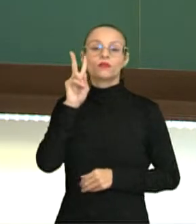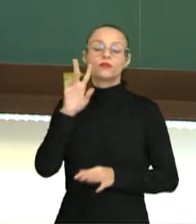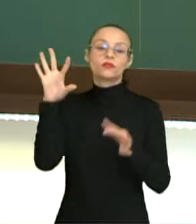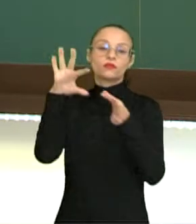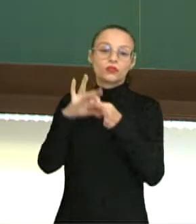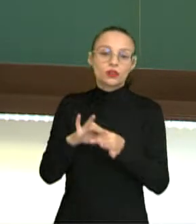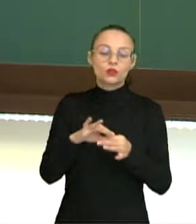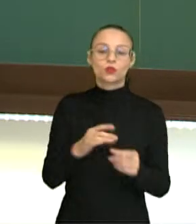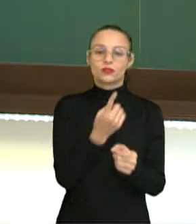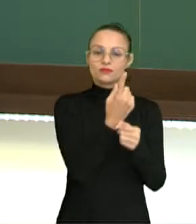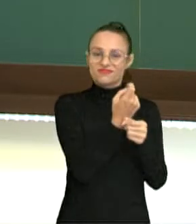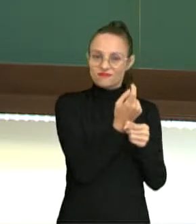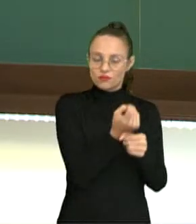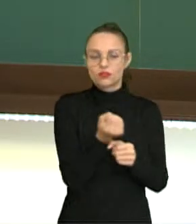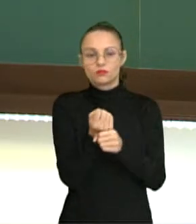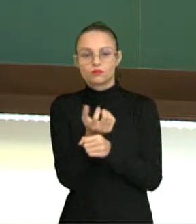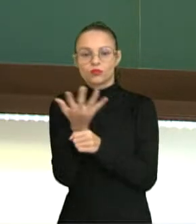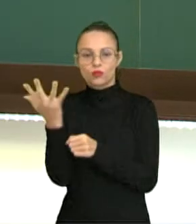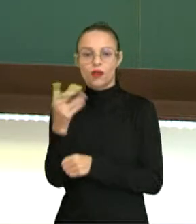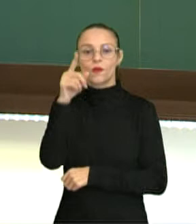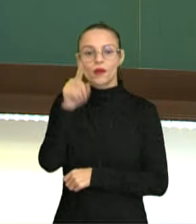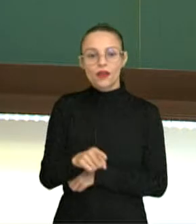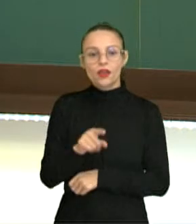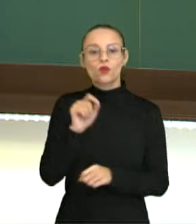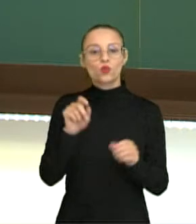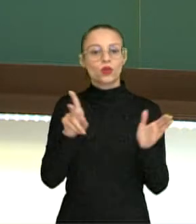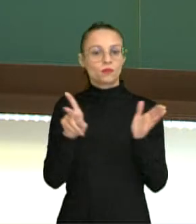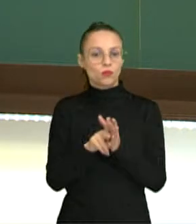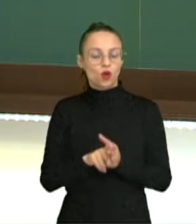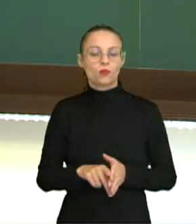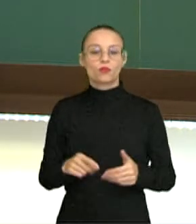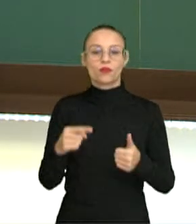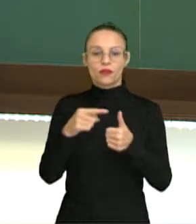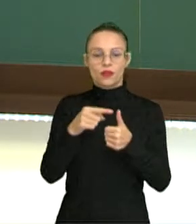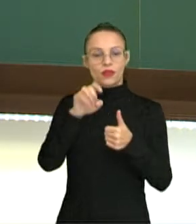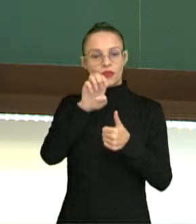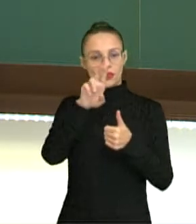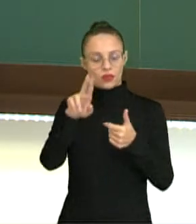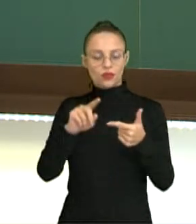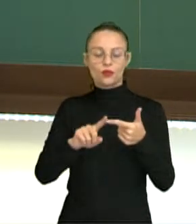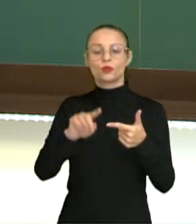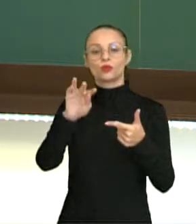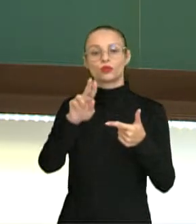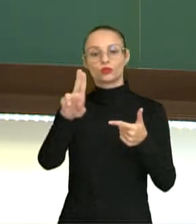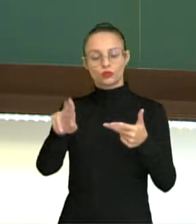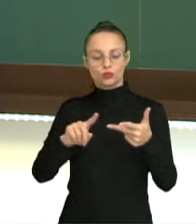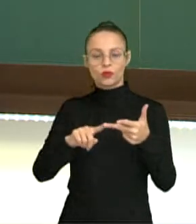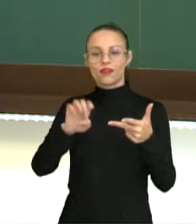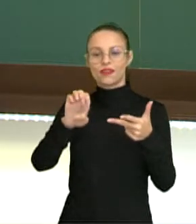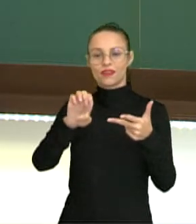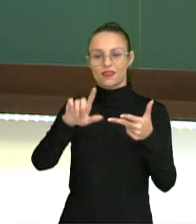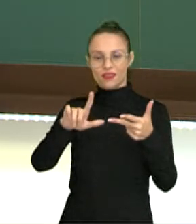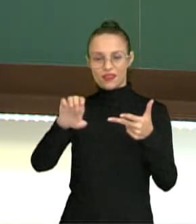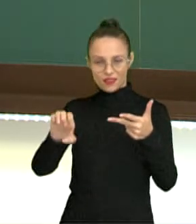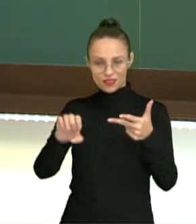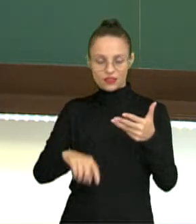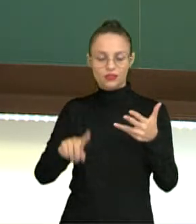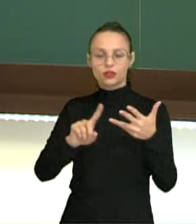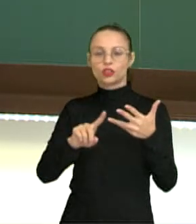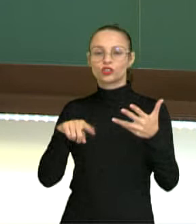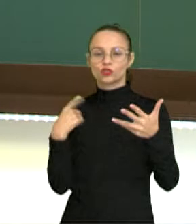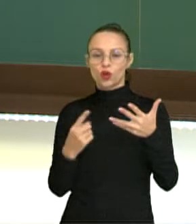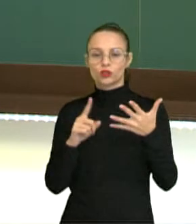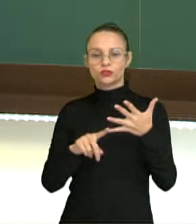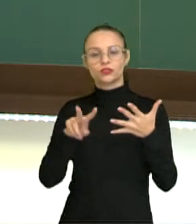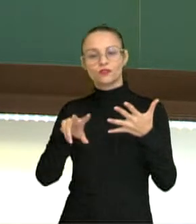de singular e plural, eu falo das pessoas do discurso. Eu, tu, ele, plural, nós, vós, eles.